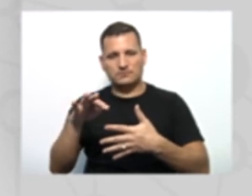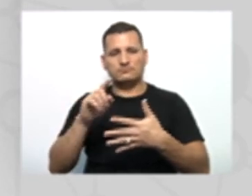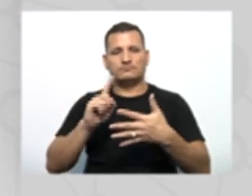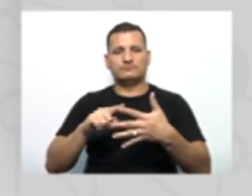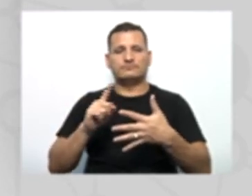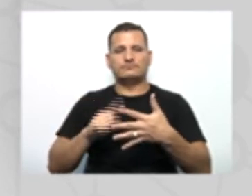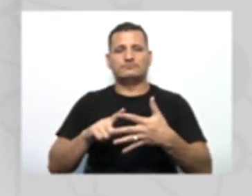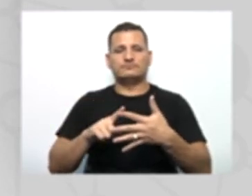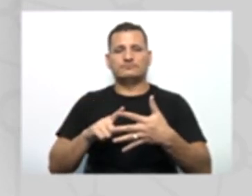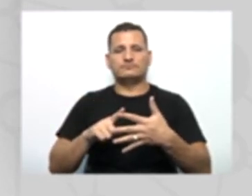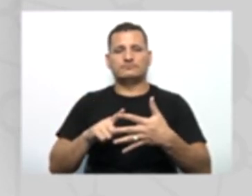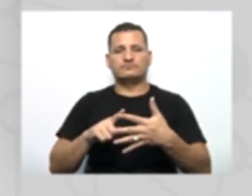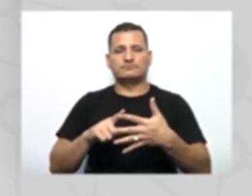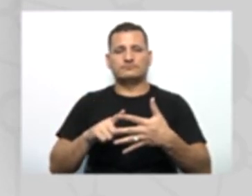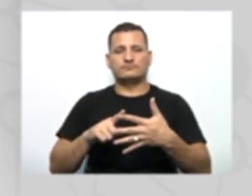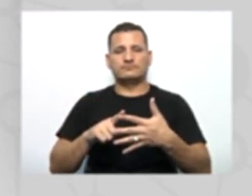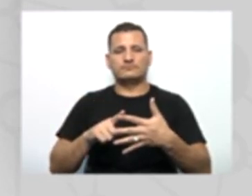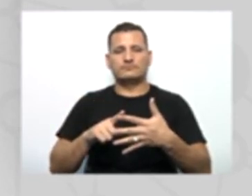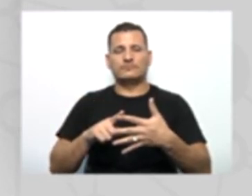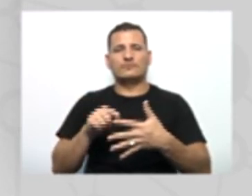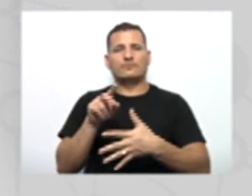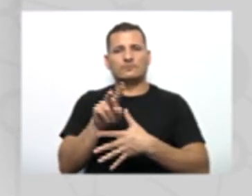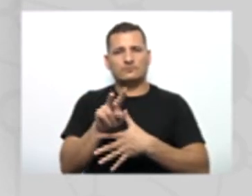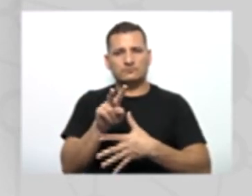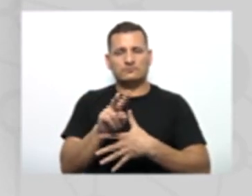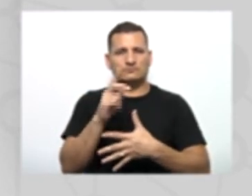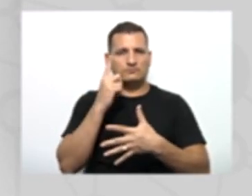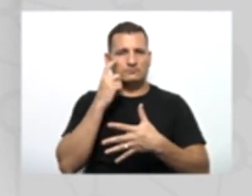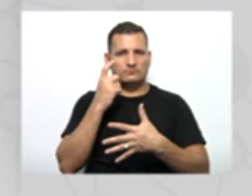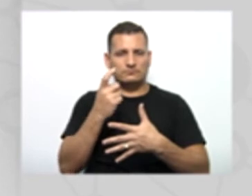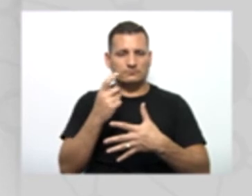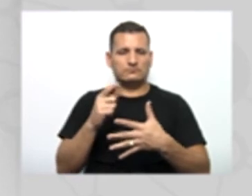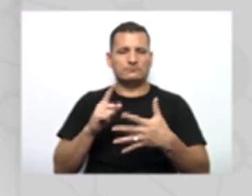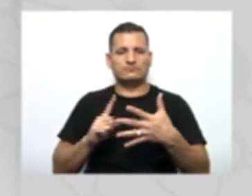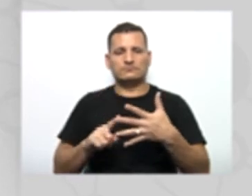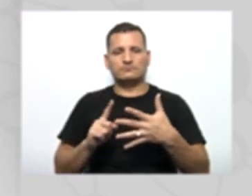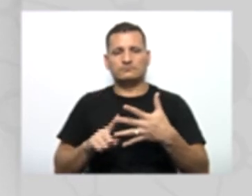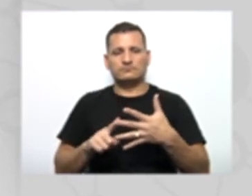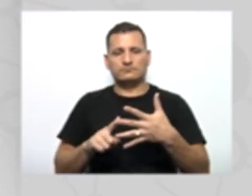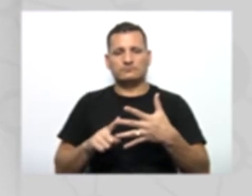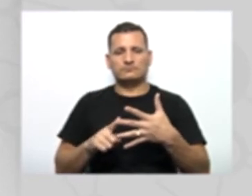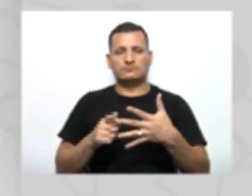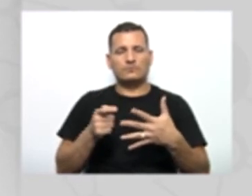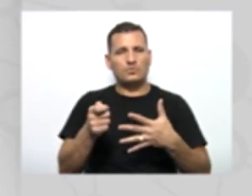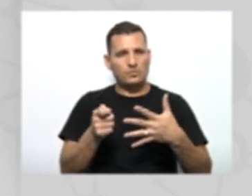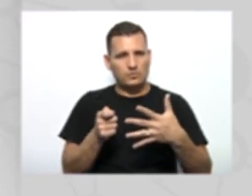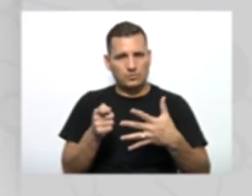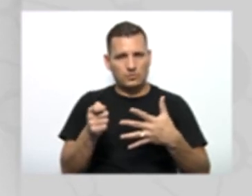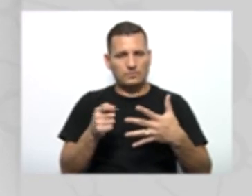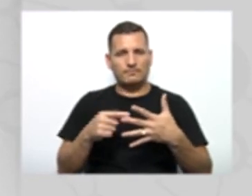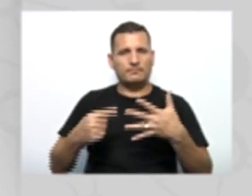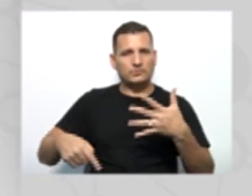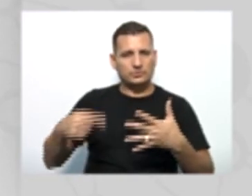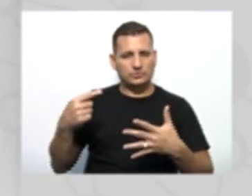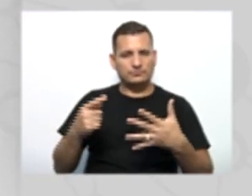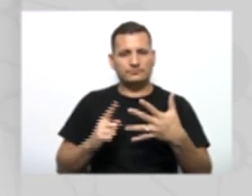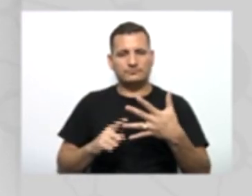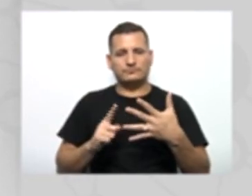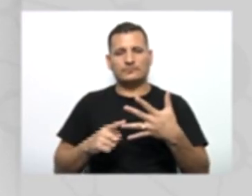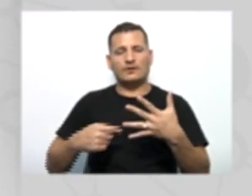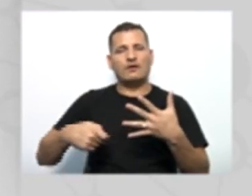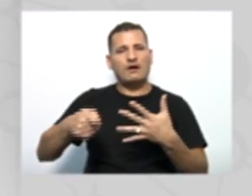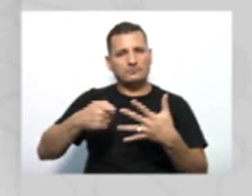me referindo às instâncias deliberativas, à Câmara dos Deputados, ao Senado, né? Ao Supremo Tribunal Federal,